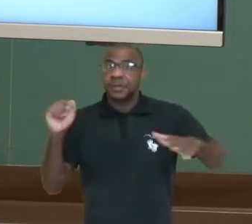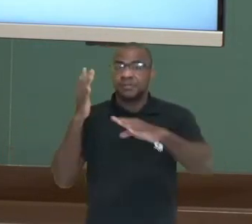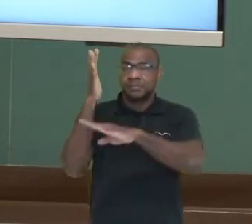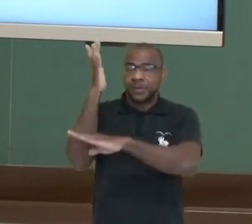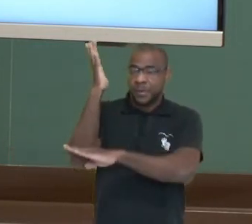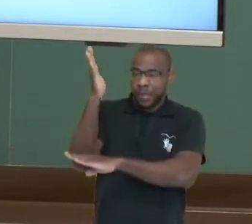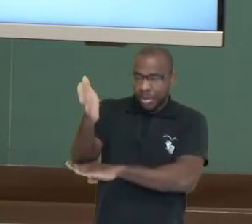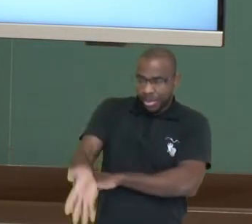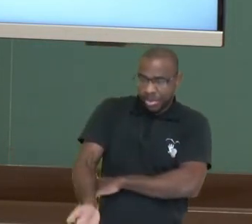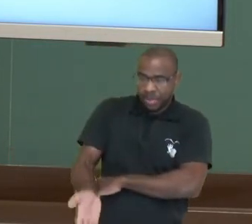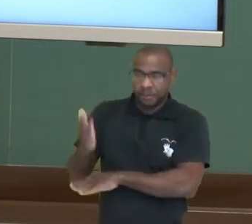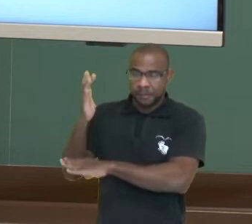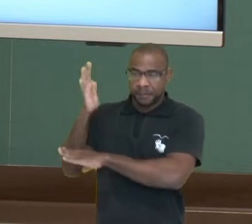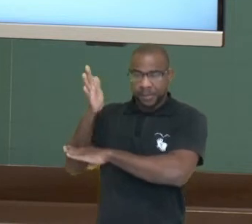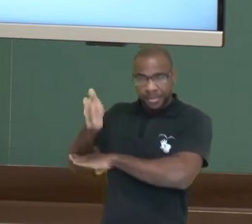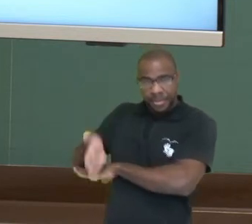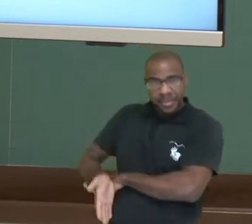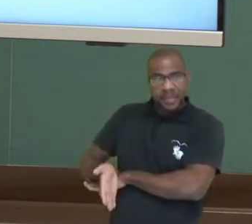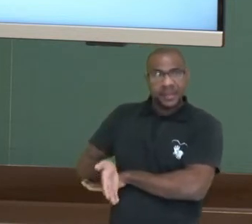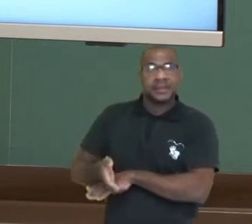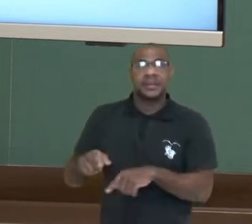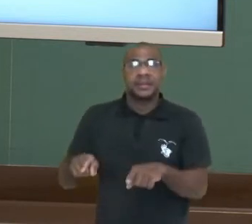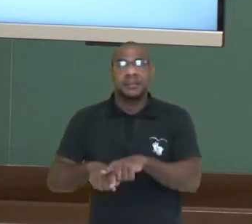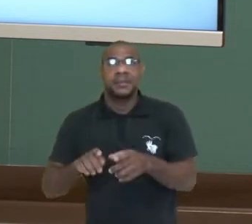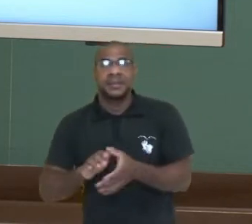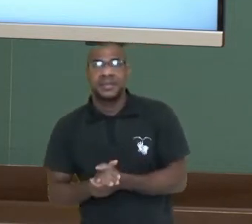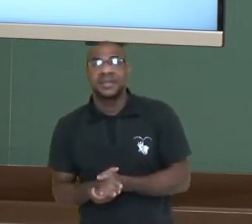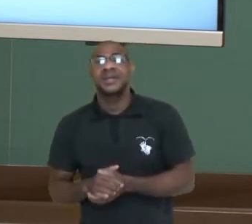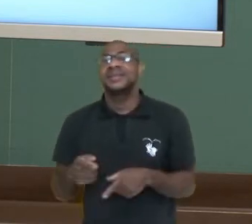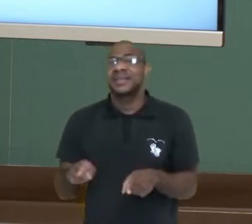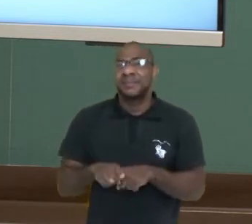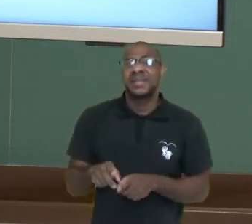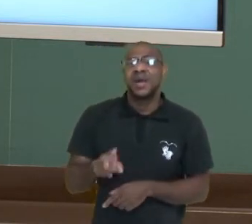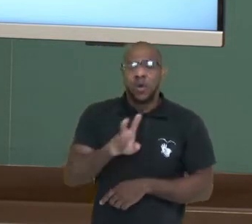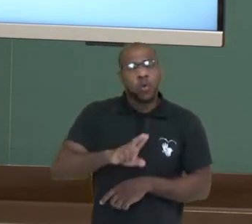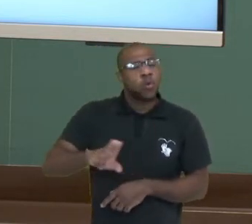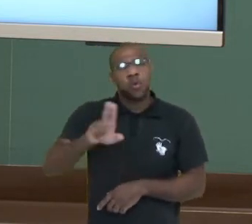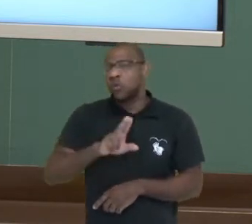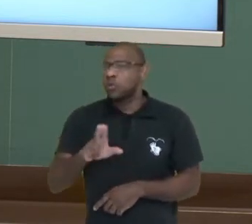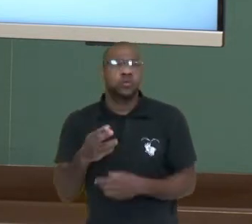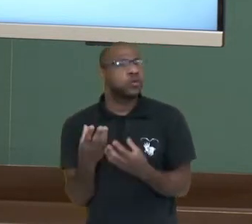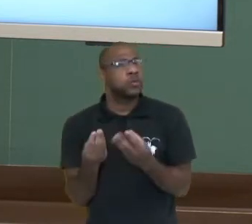desmatamento, esgotamento do uso excessivo do solo,